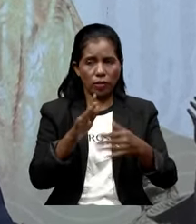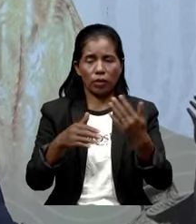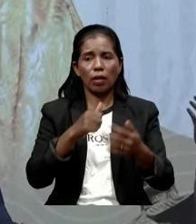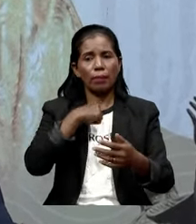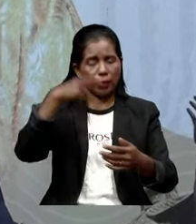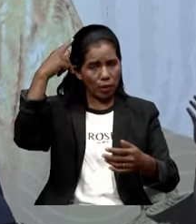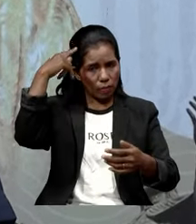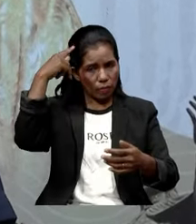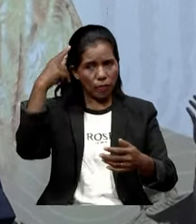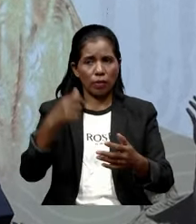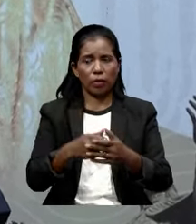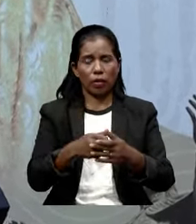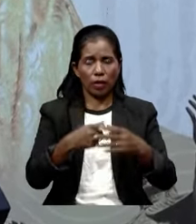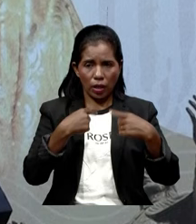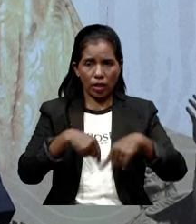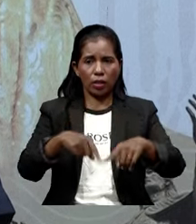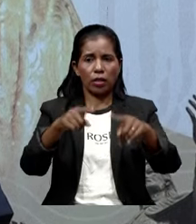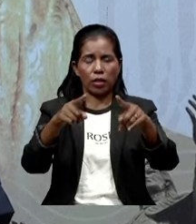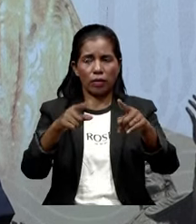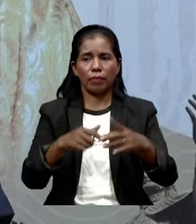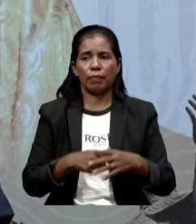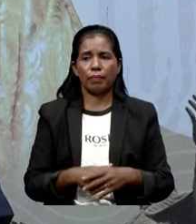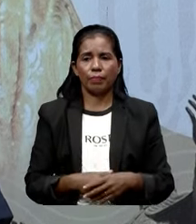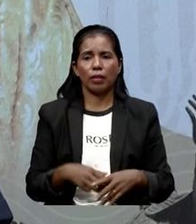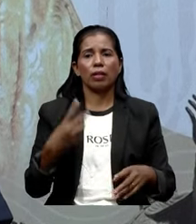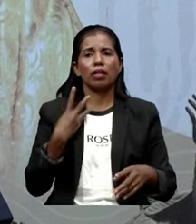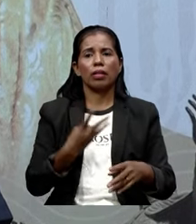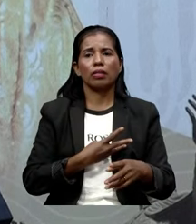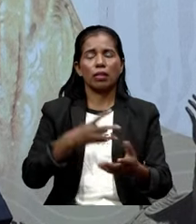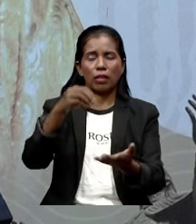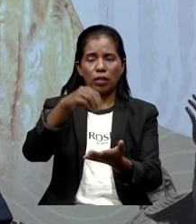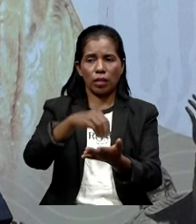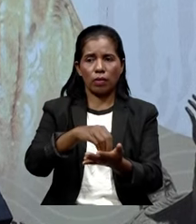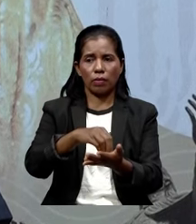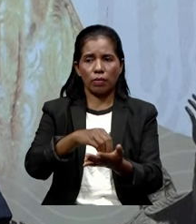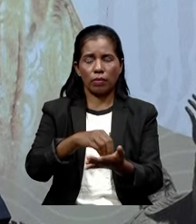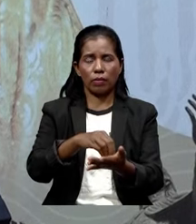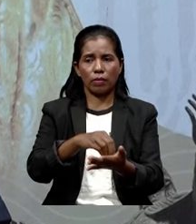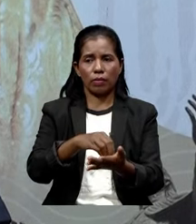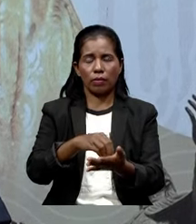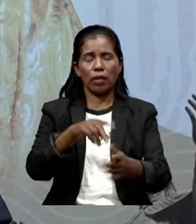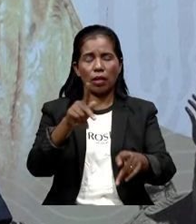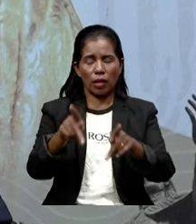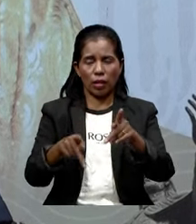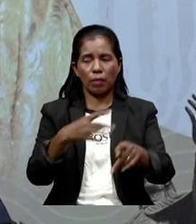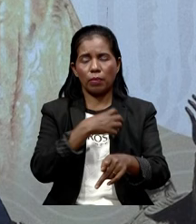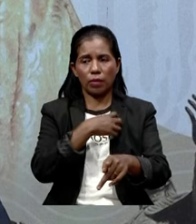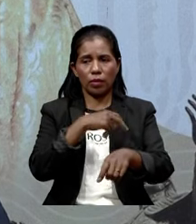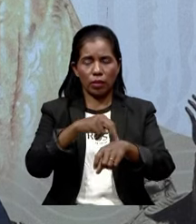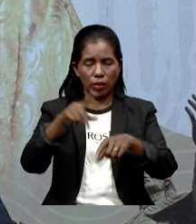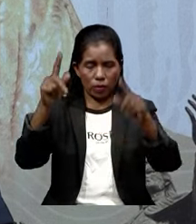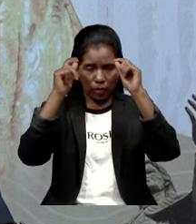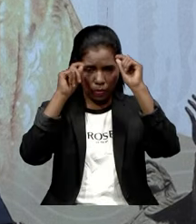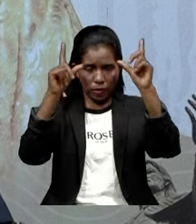papa liu ita se coloca ita nia efetivos os polícia nacional